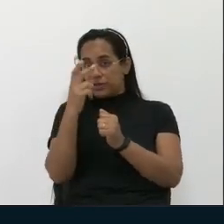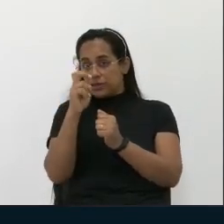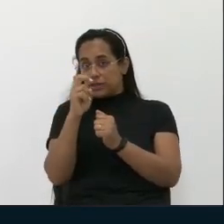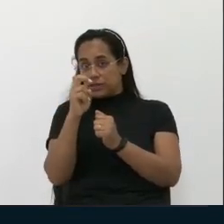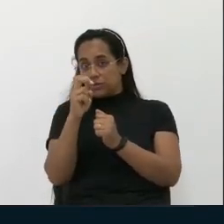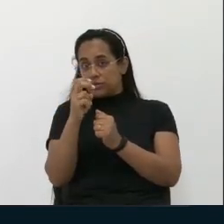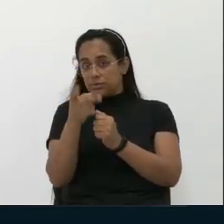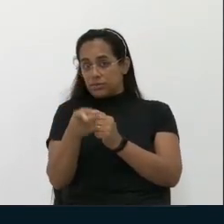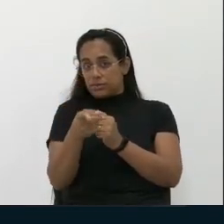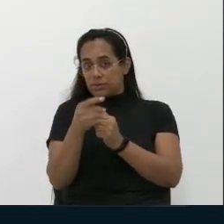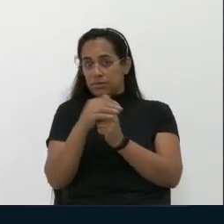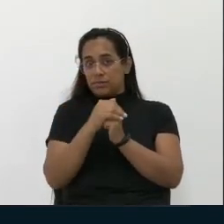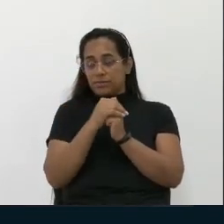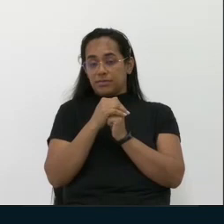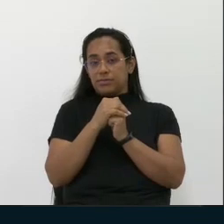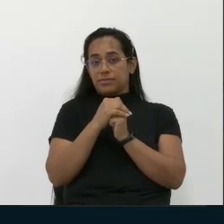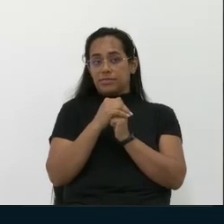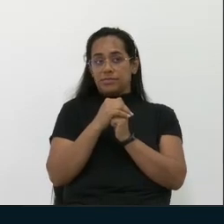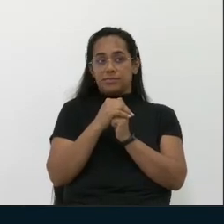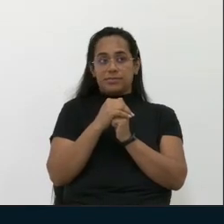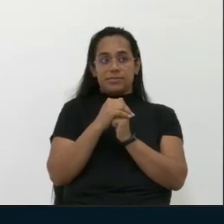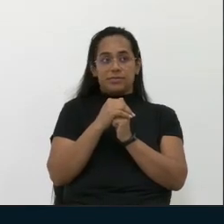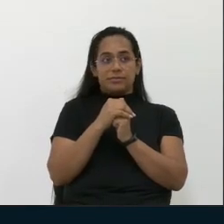É só uma... Só...